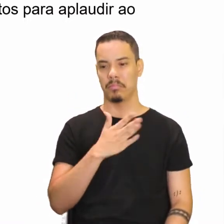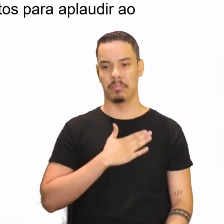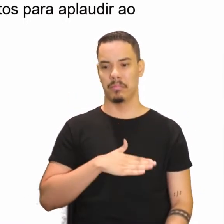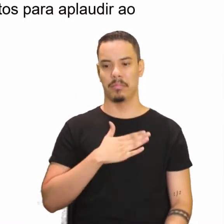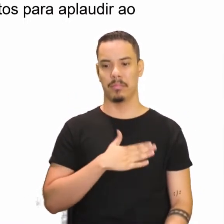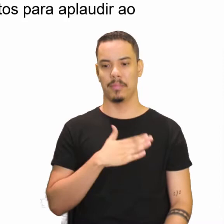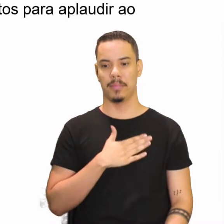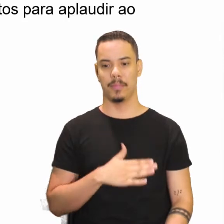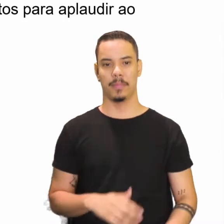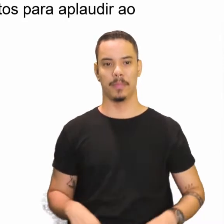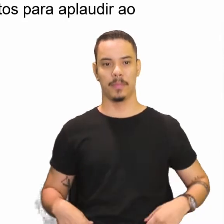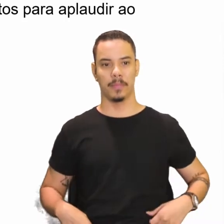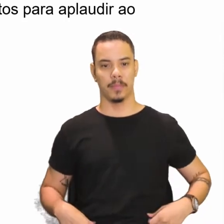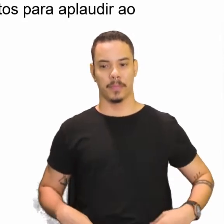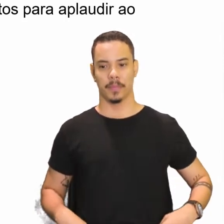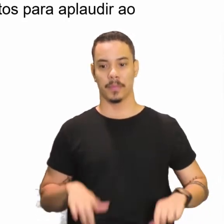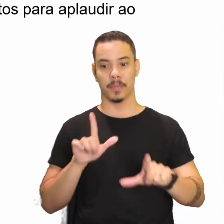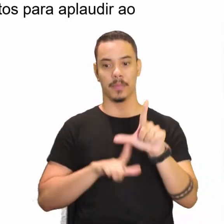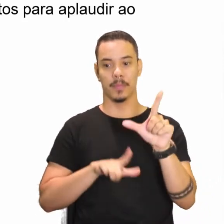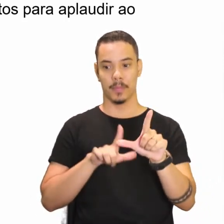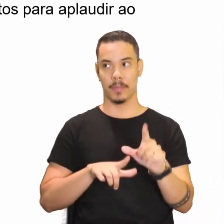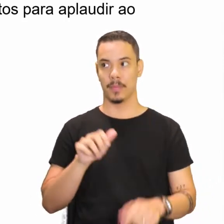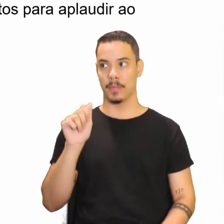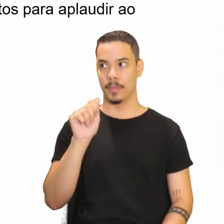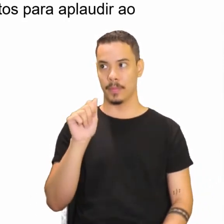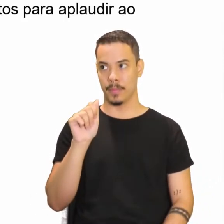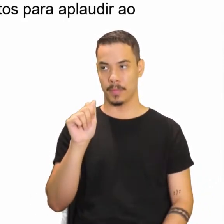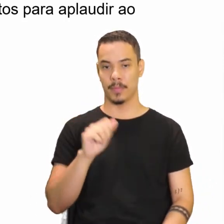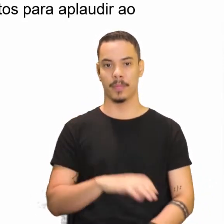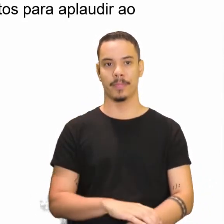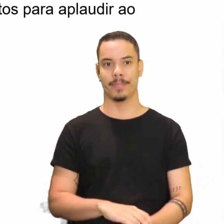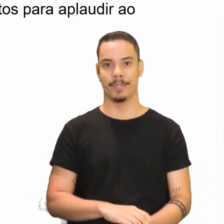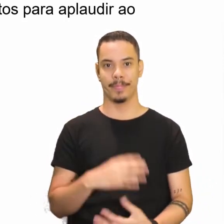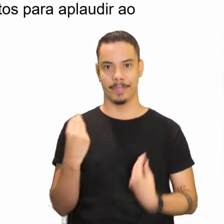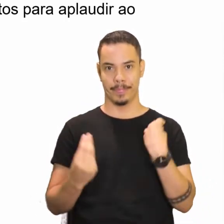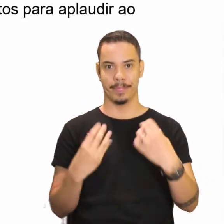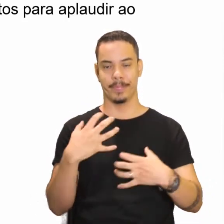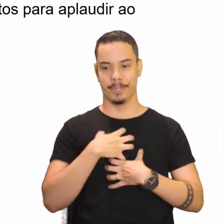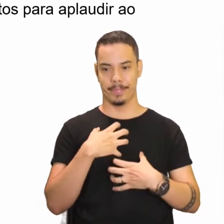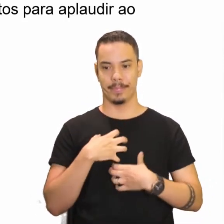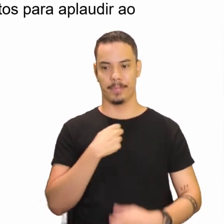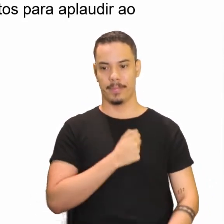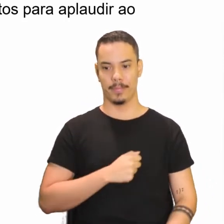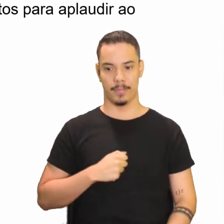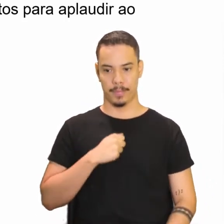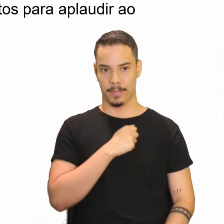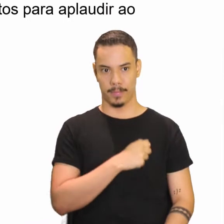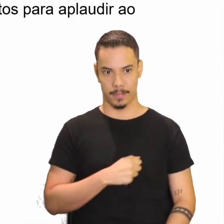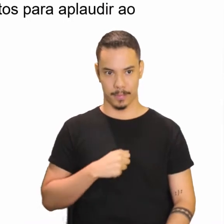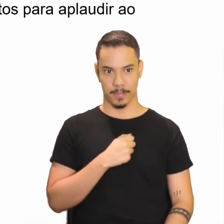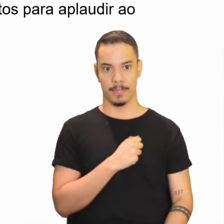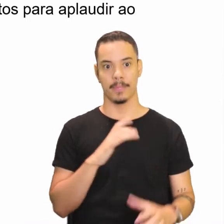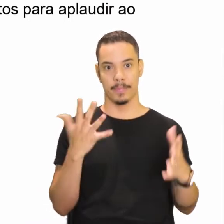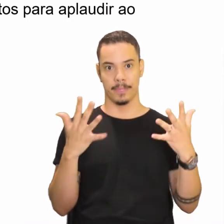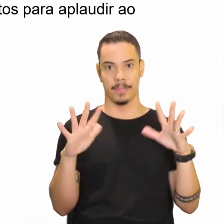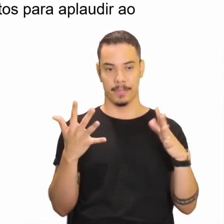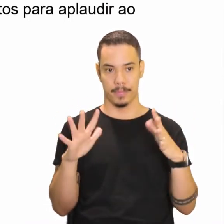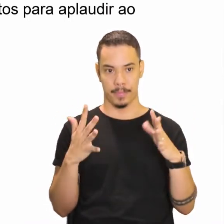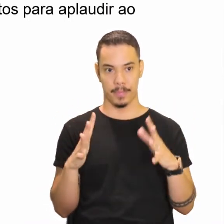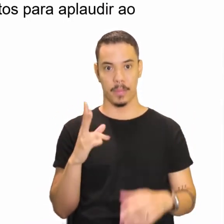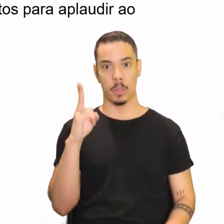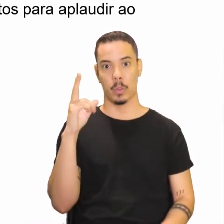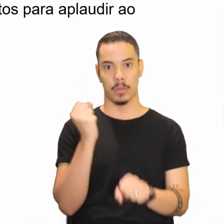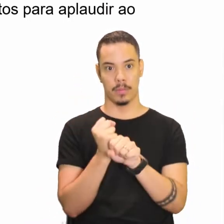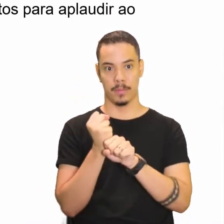Relaxa. Então, letra A. Como sinto saudade. Há cerca de